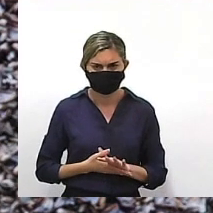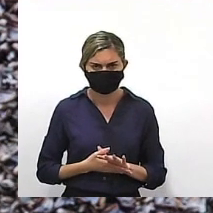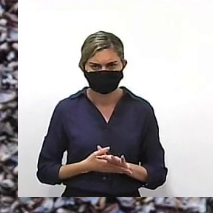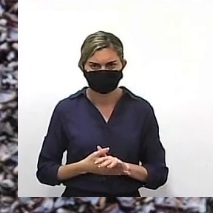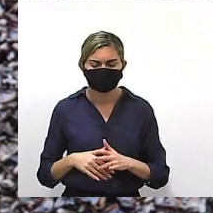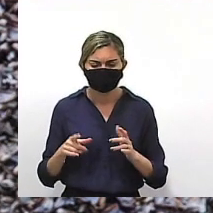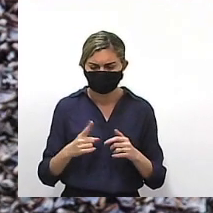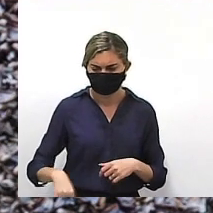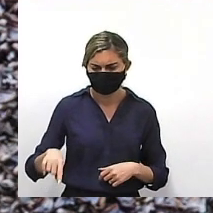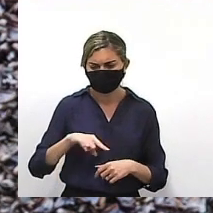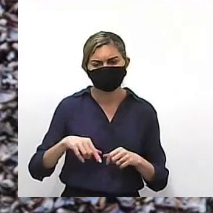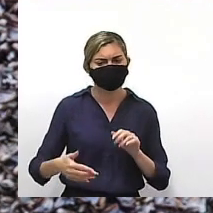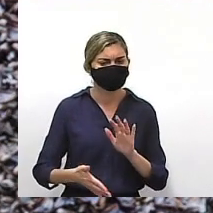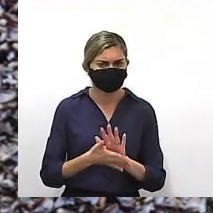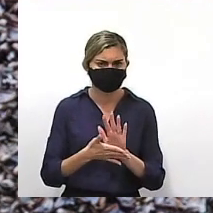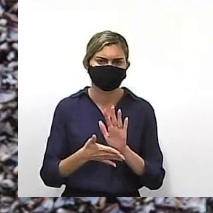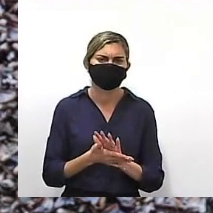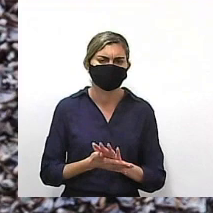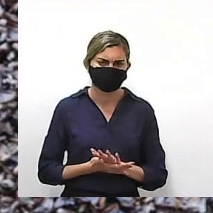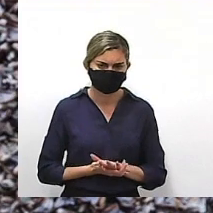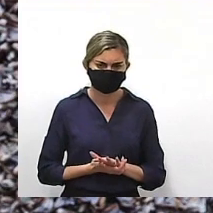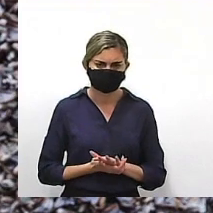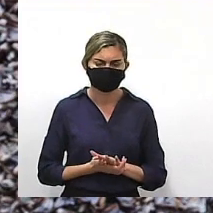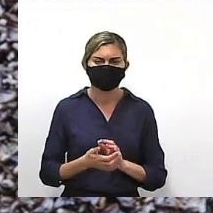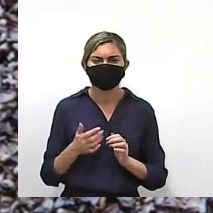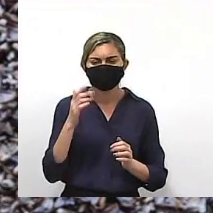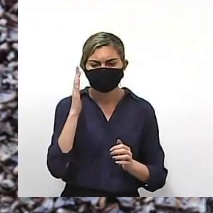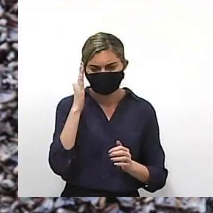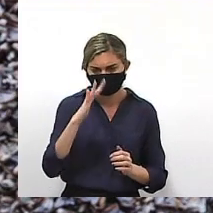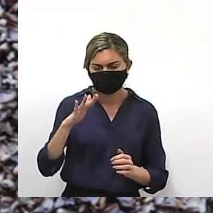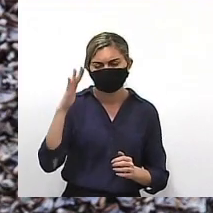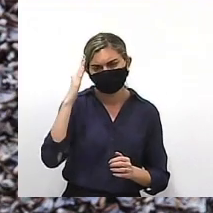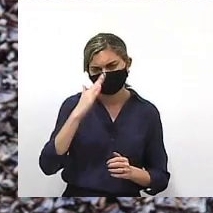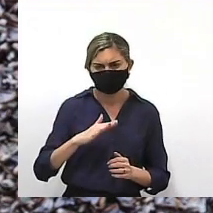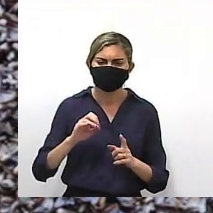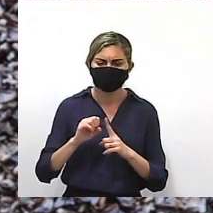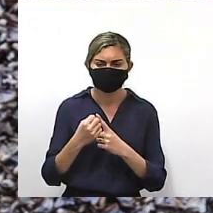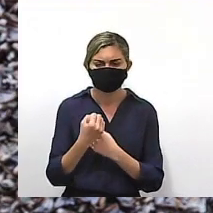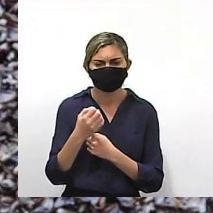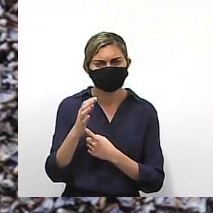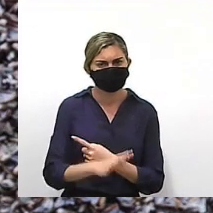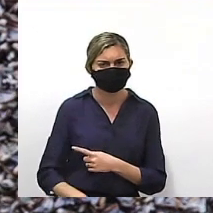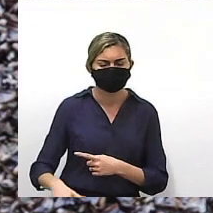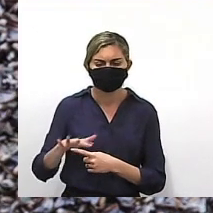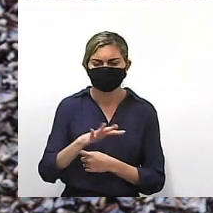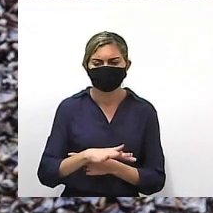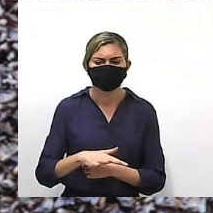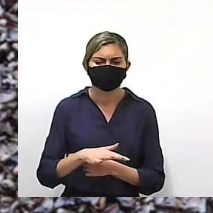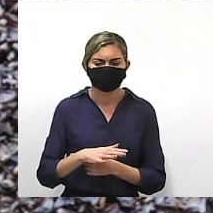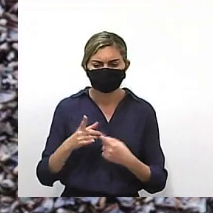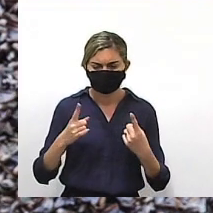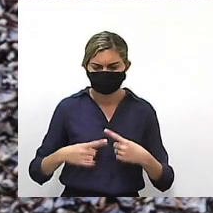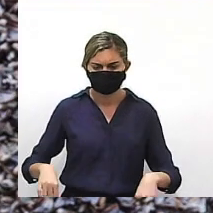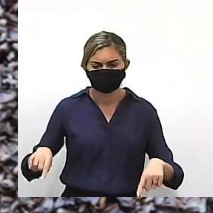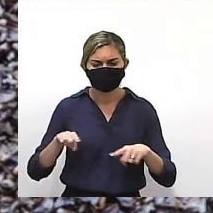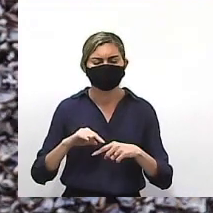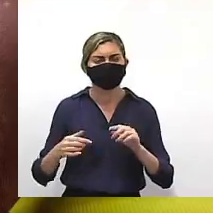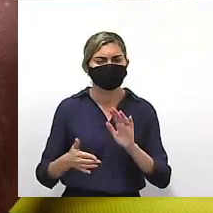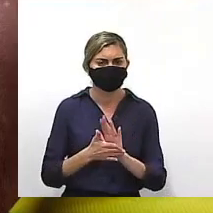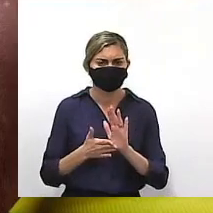A nossa meta será a de compreender a sociedade. A nossa